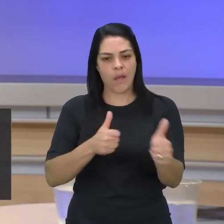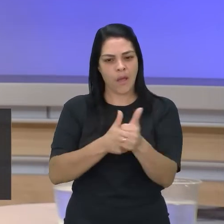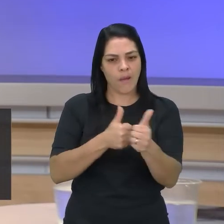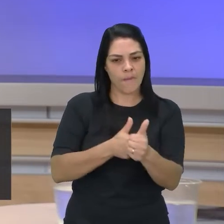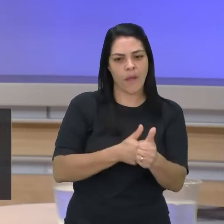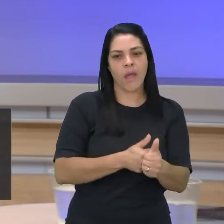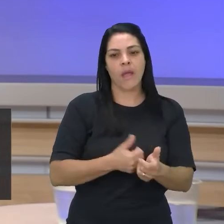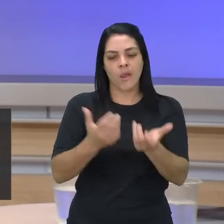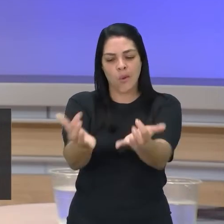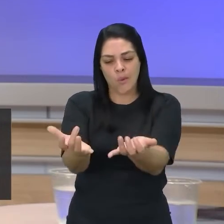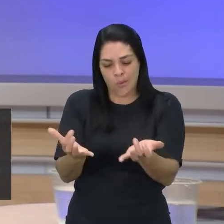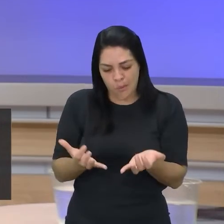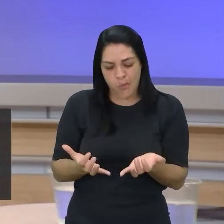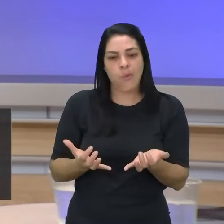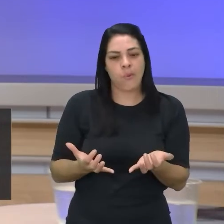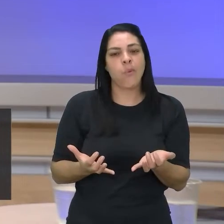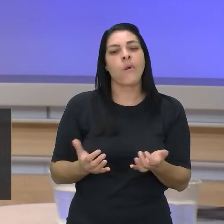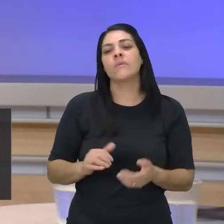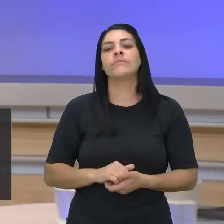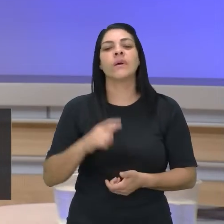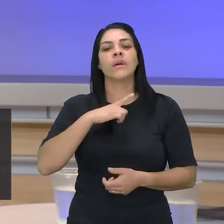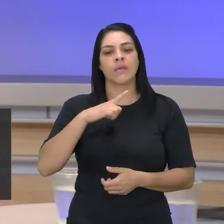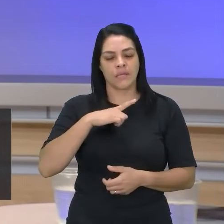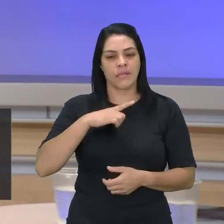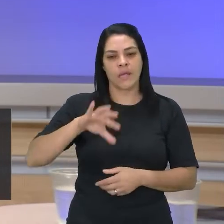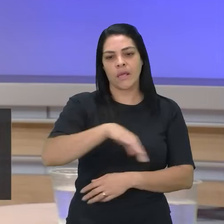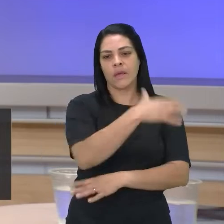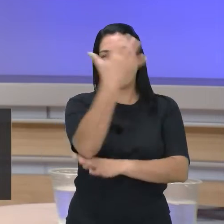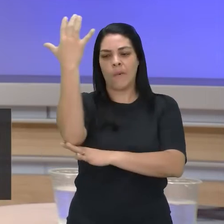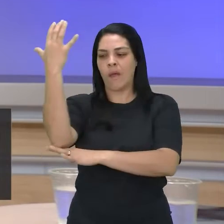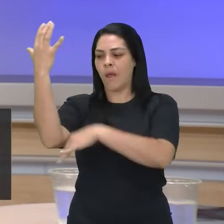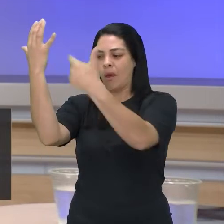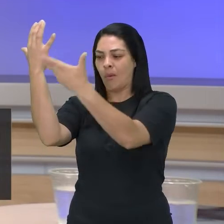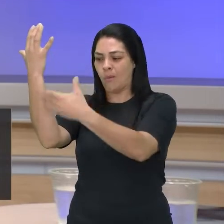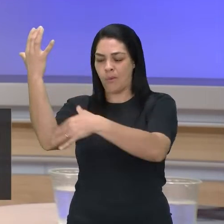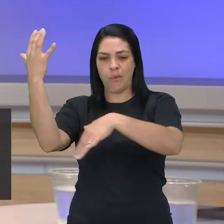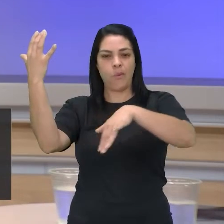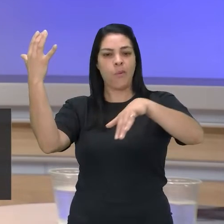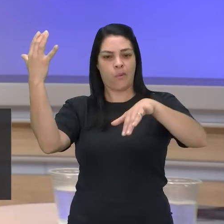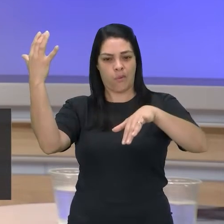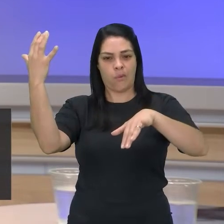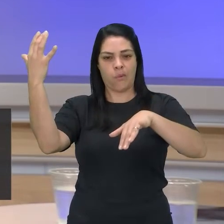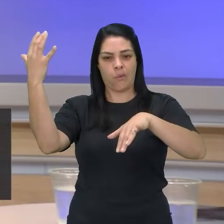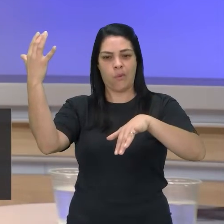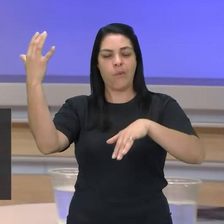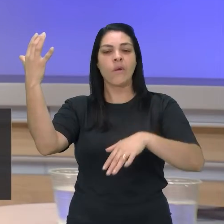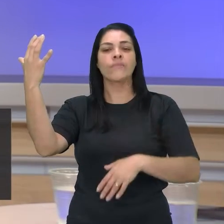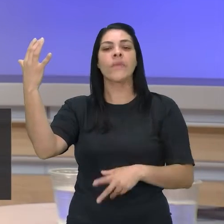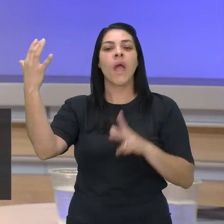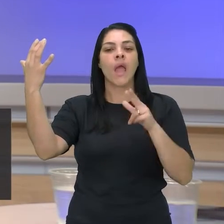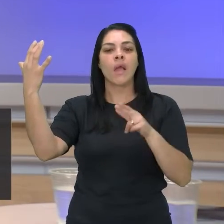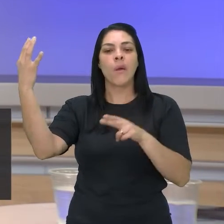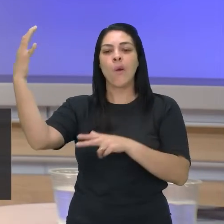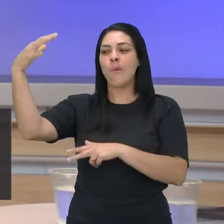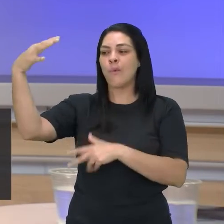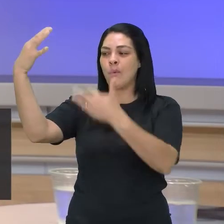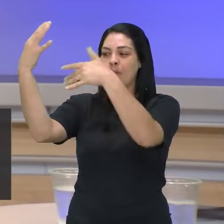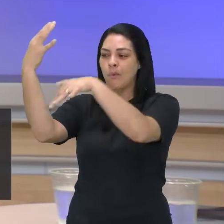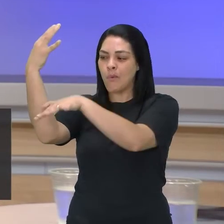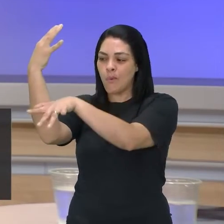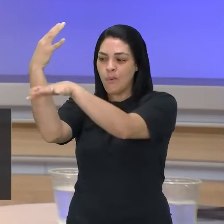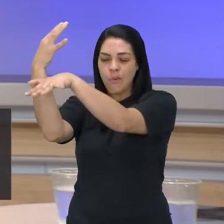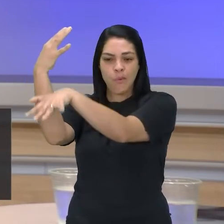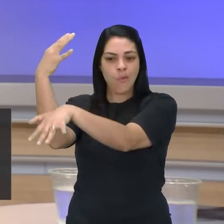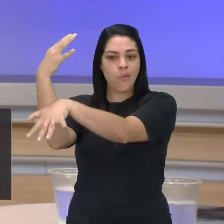Atlântica, a gente vai ver uma árvore com uma folha que parece de um mamoeiro, assim, parece uma grande mão, um grande guarda-chuva. Por baixo, às vezes, da